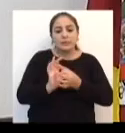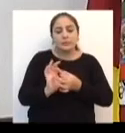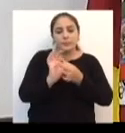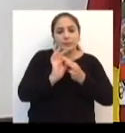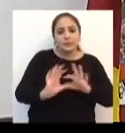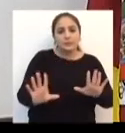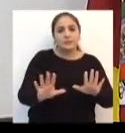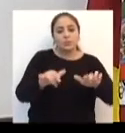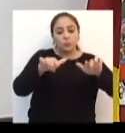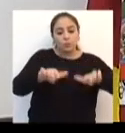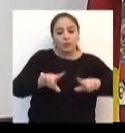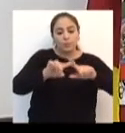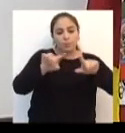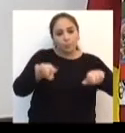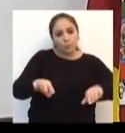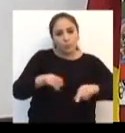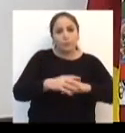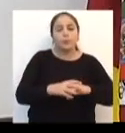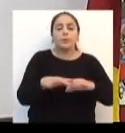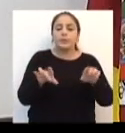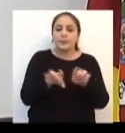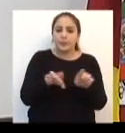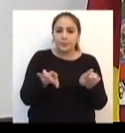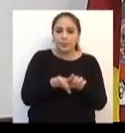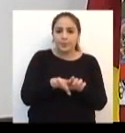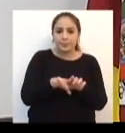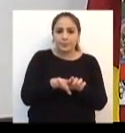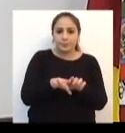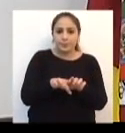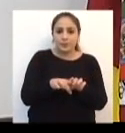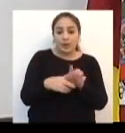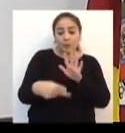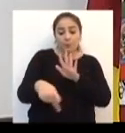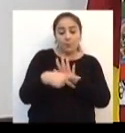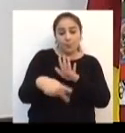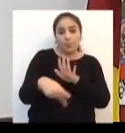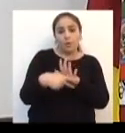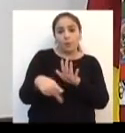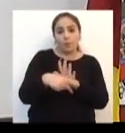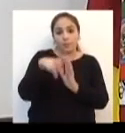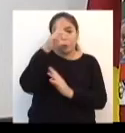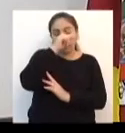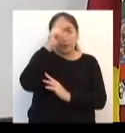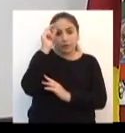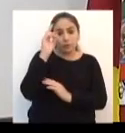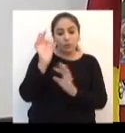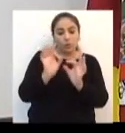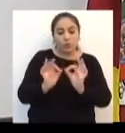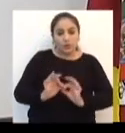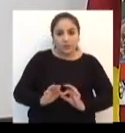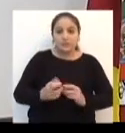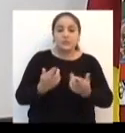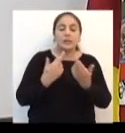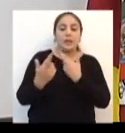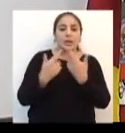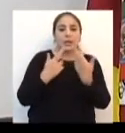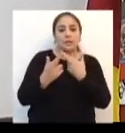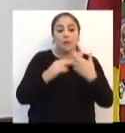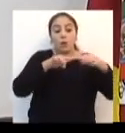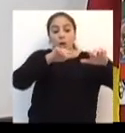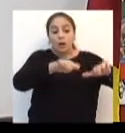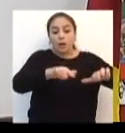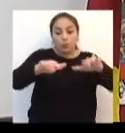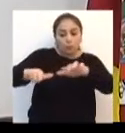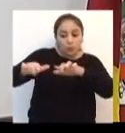parte do poder público e também, a partir disso, a própria prefeitura se organiza em relação aos locais que